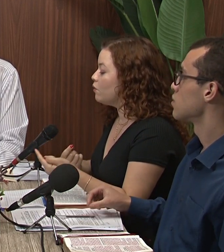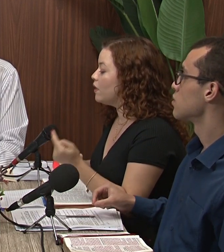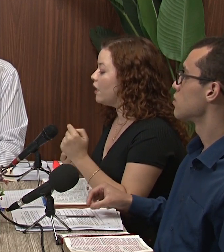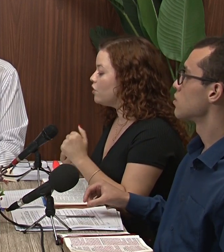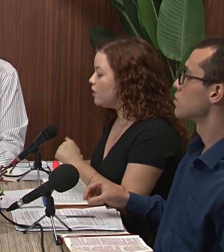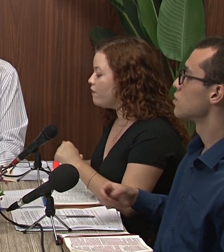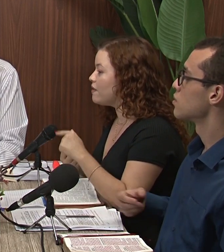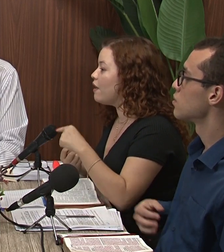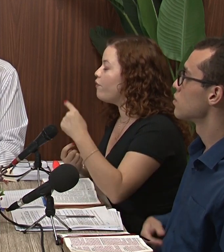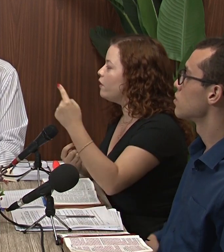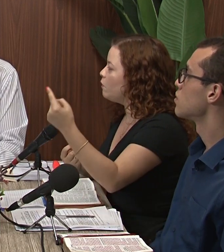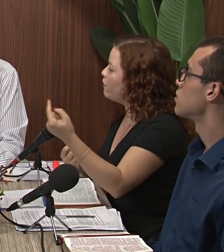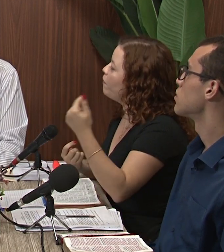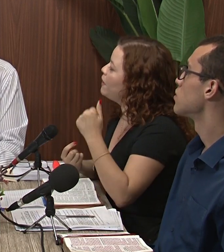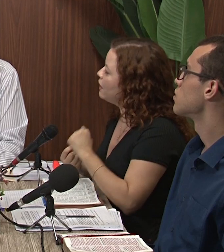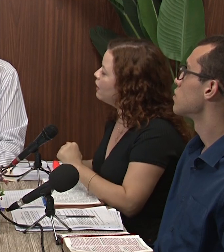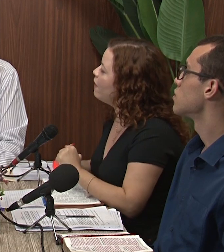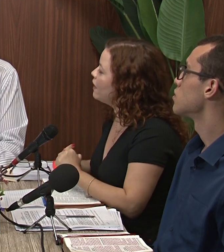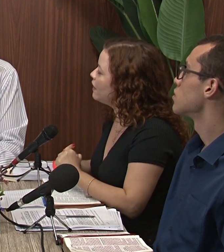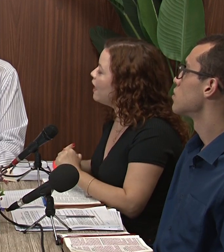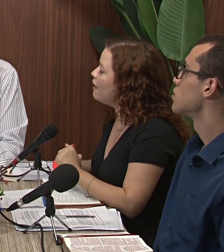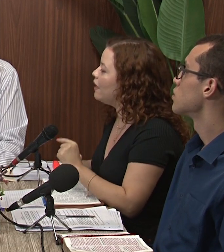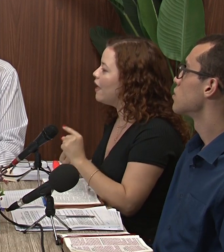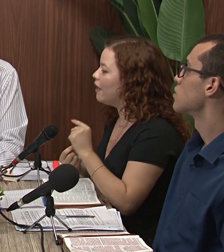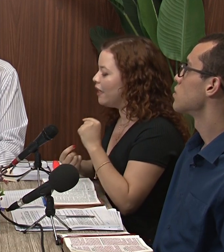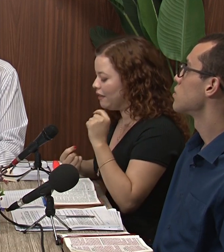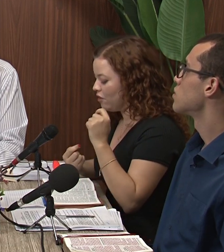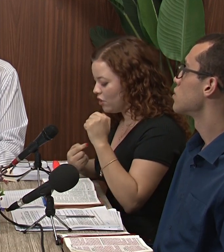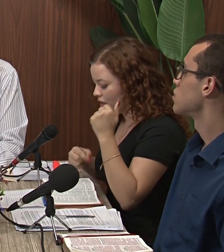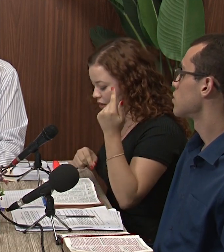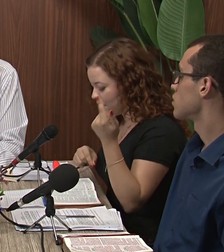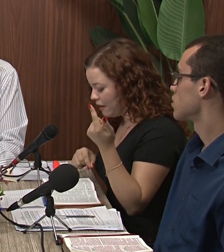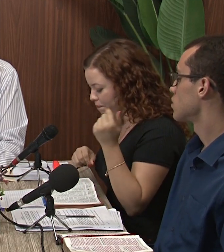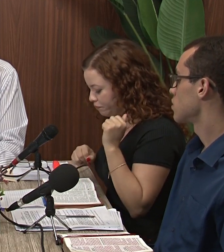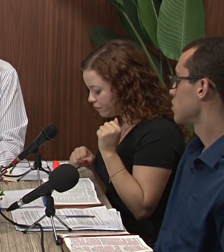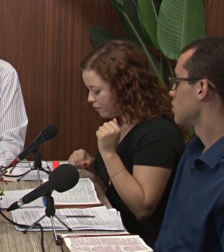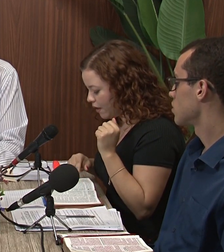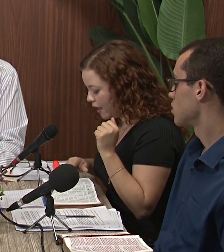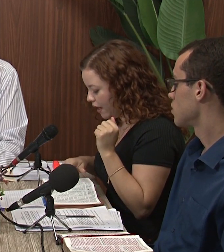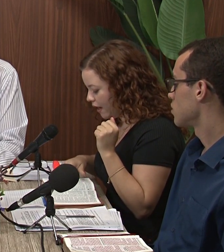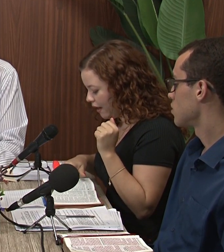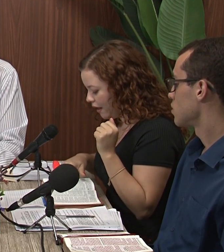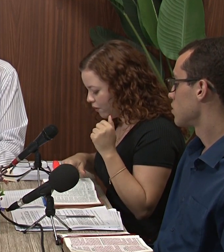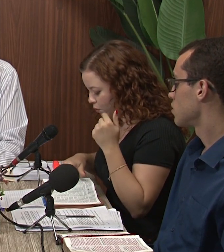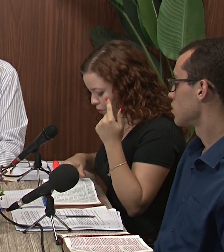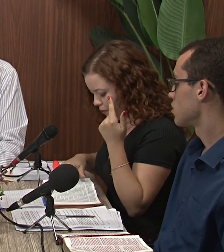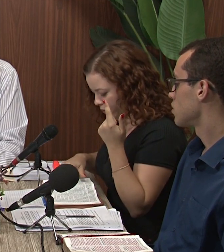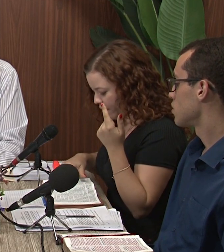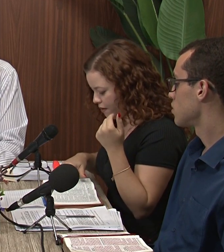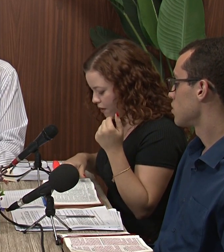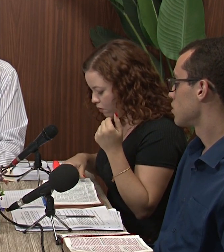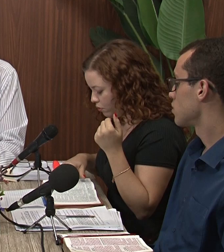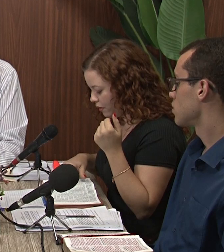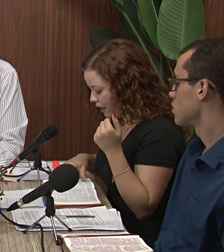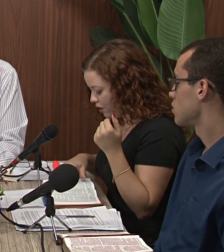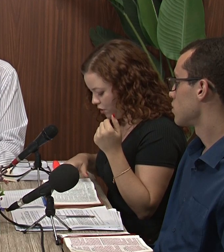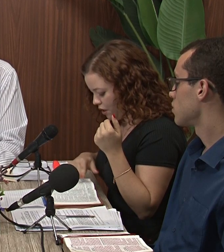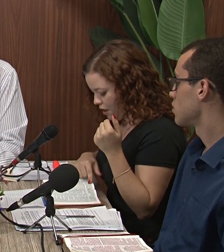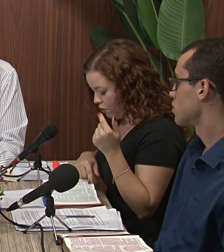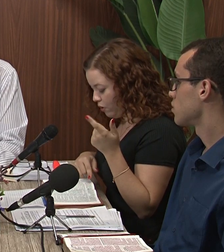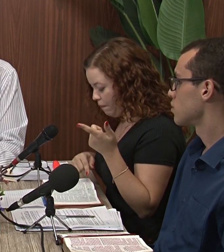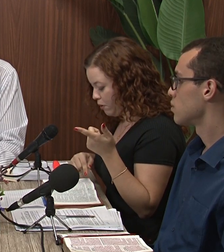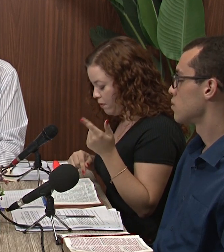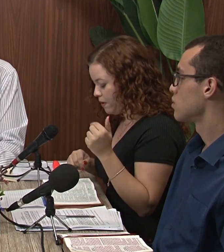ela sendo cativa e servindo a uma família que não era dela, ela ainda diz assim, lá no versículo